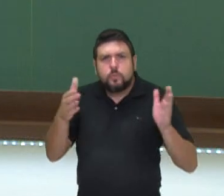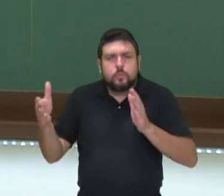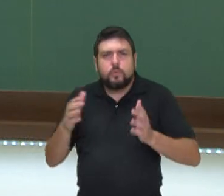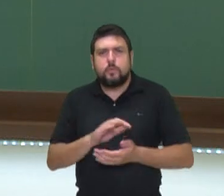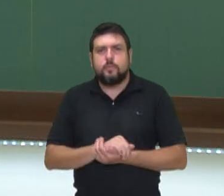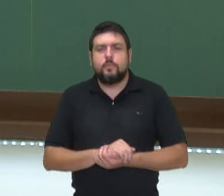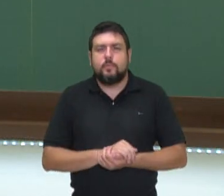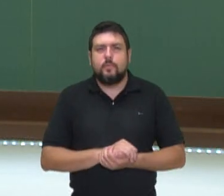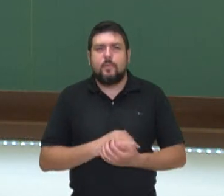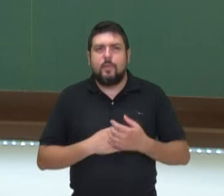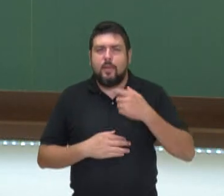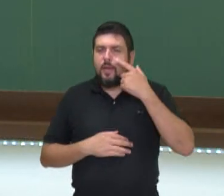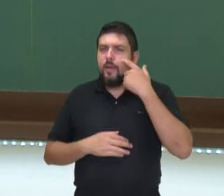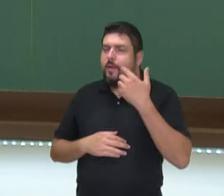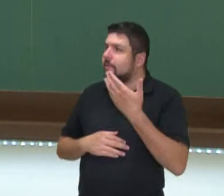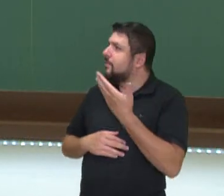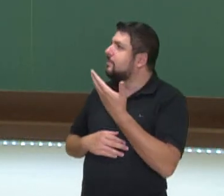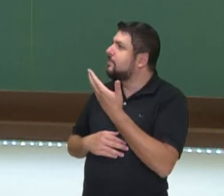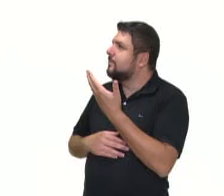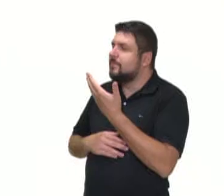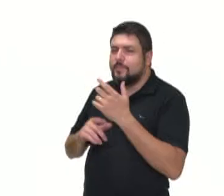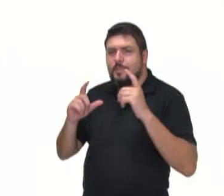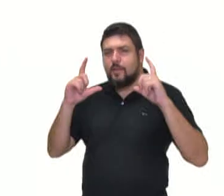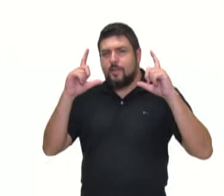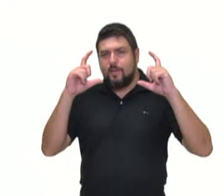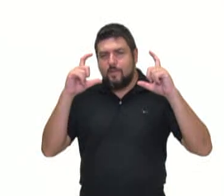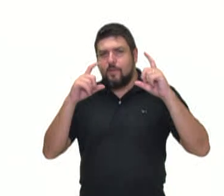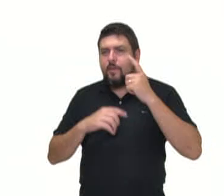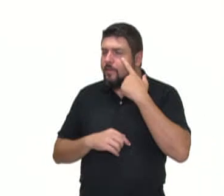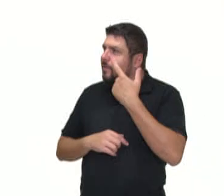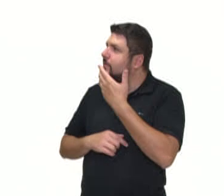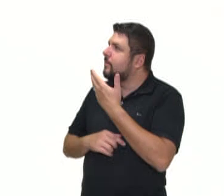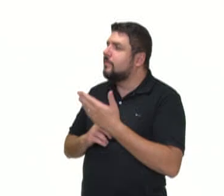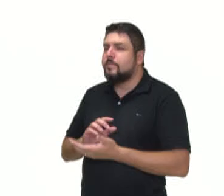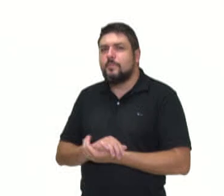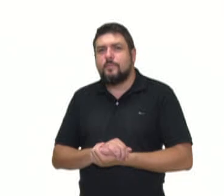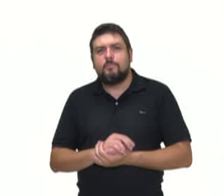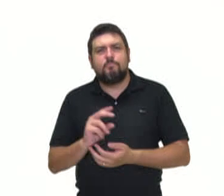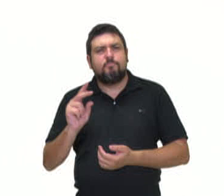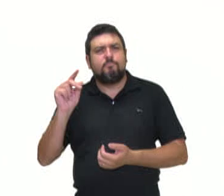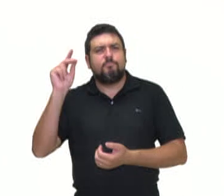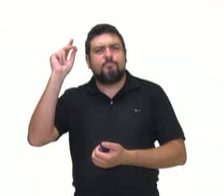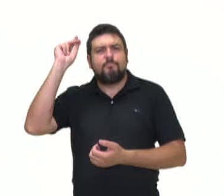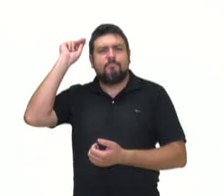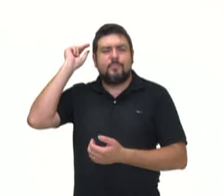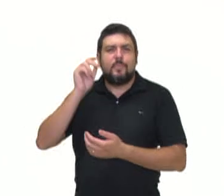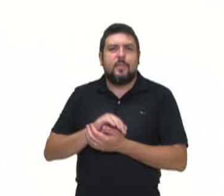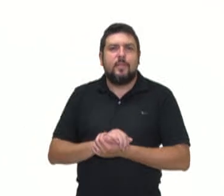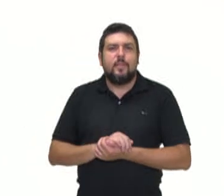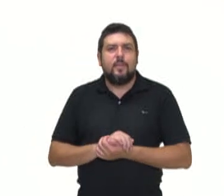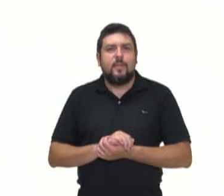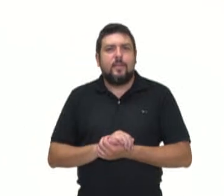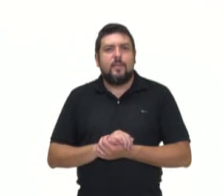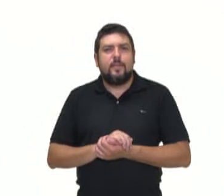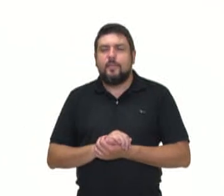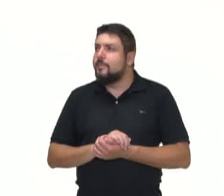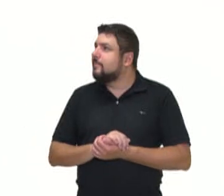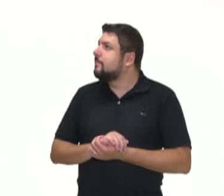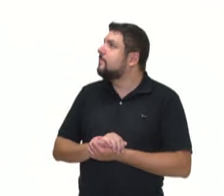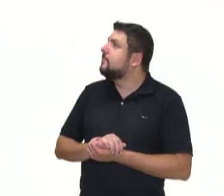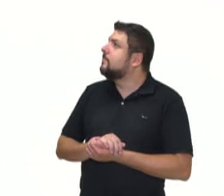Aqui tem uma foto do nosso time, né? Desse tempo, bem antigo. Olha como que era o uniforme deles,